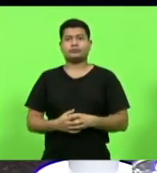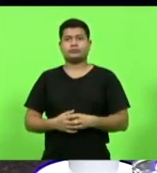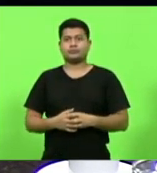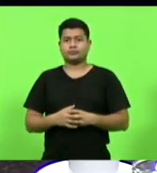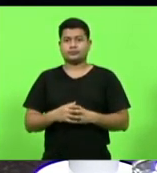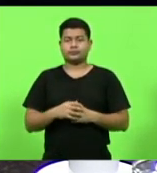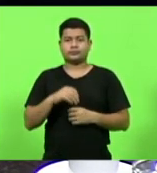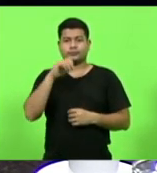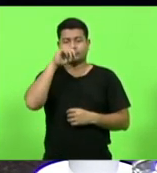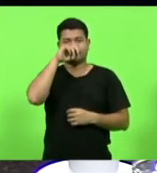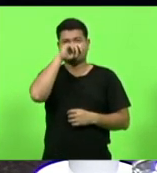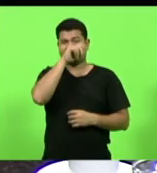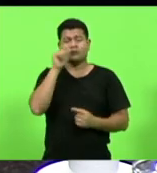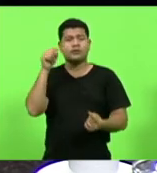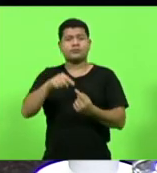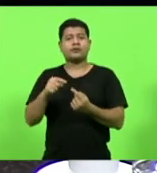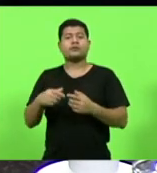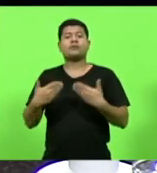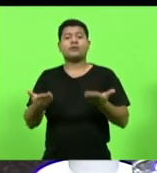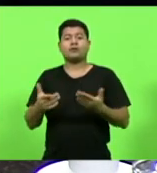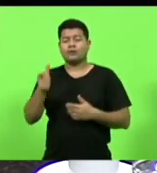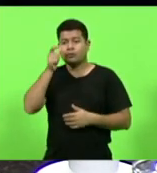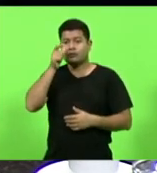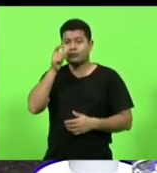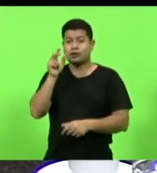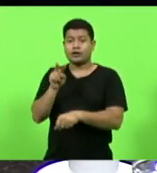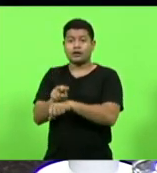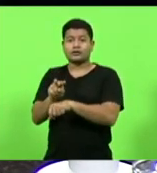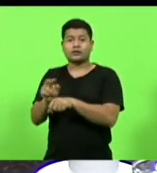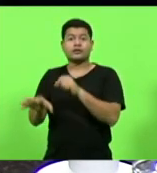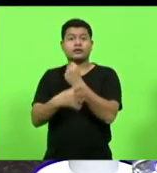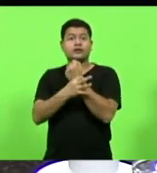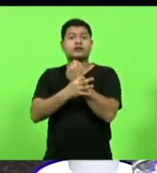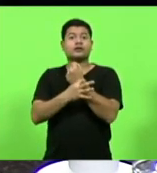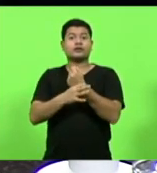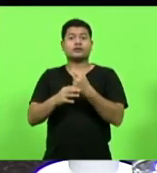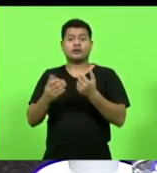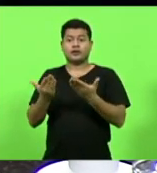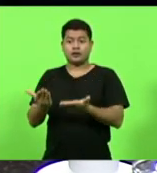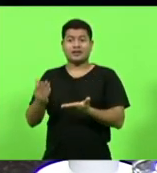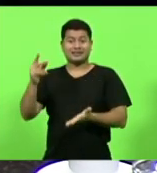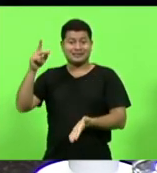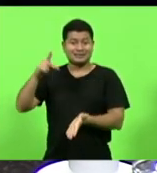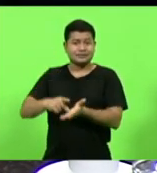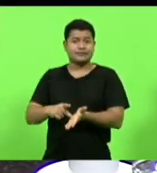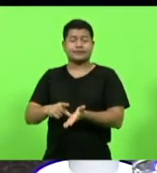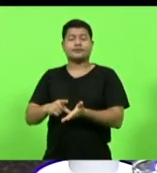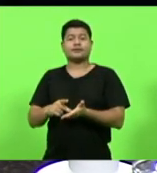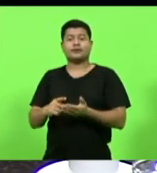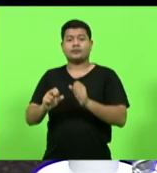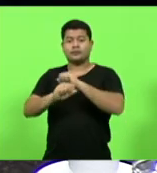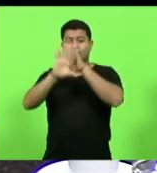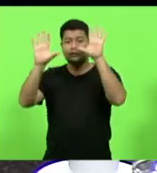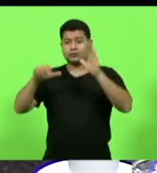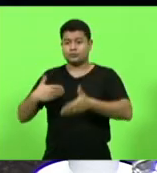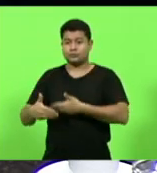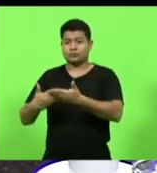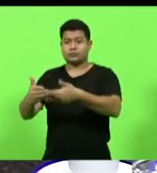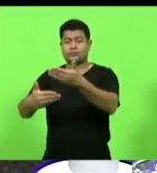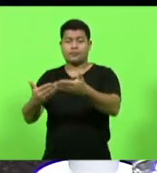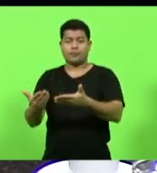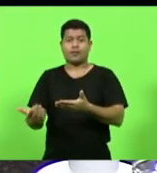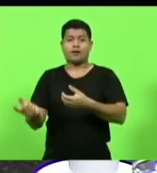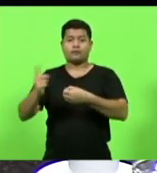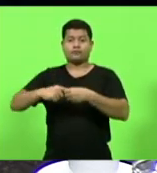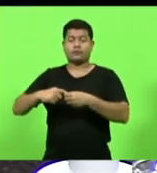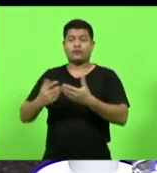E com o objetivo de acompanhar e fiscalizar e garantir que seja efetivada a transparência na retomada do processo de concessão do Centro de Convenções de